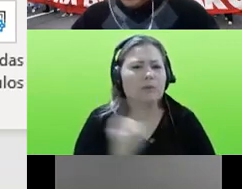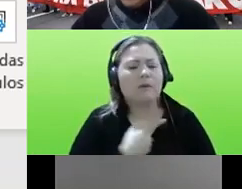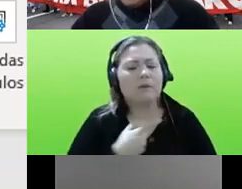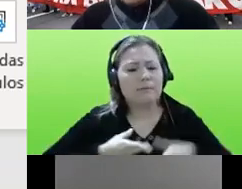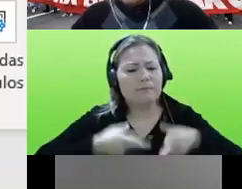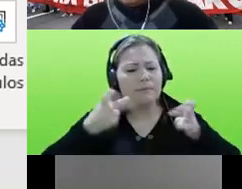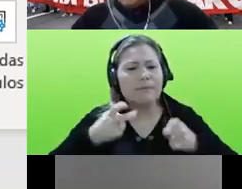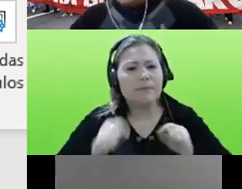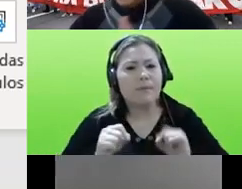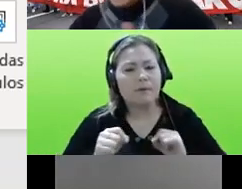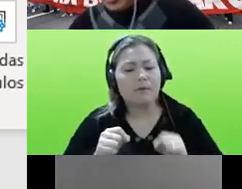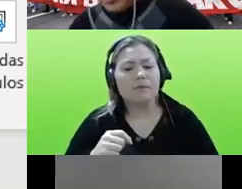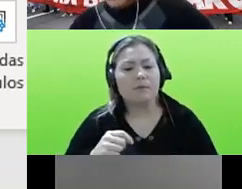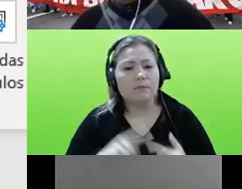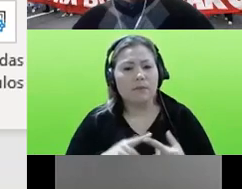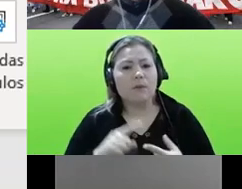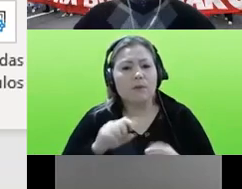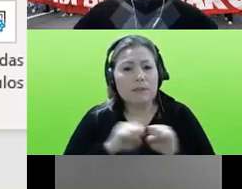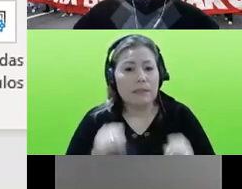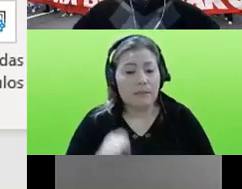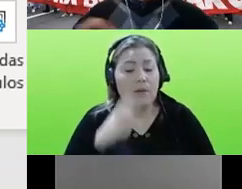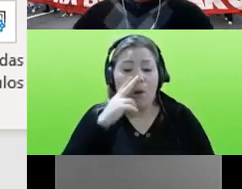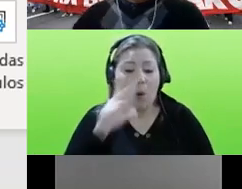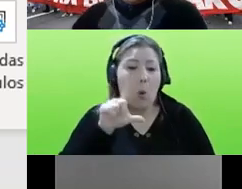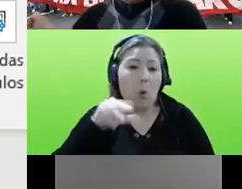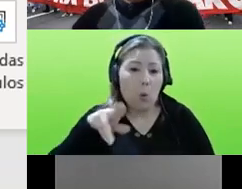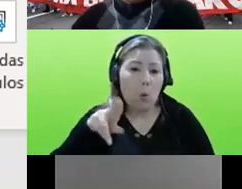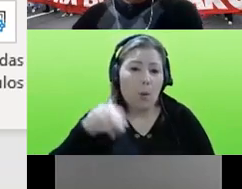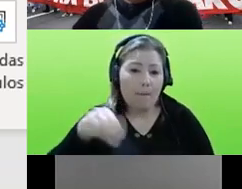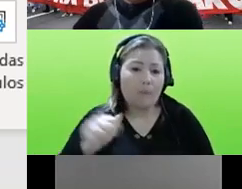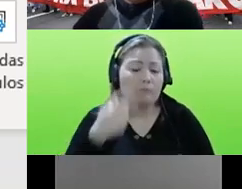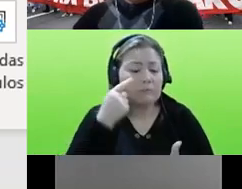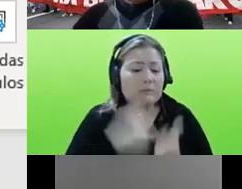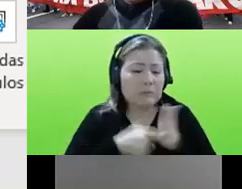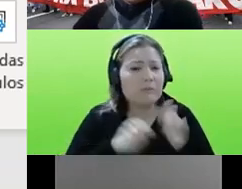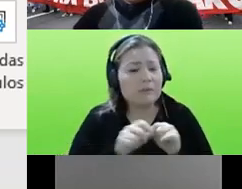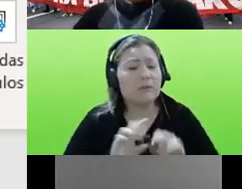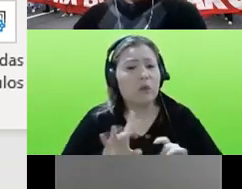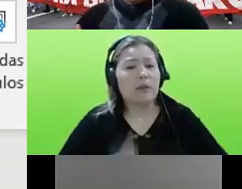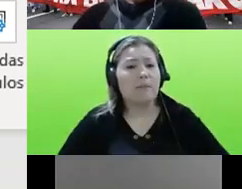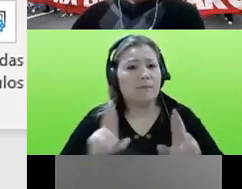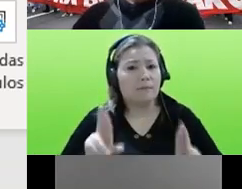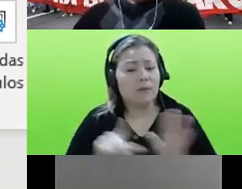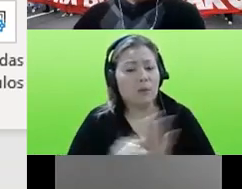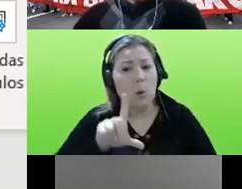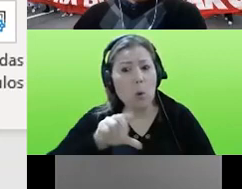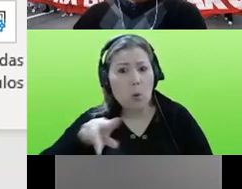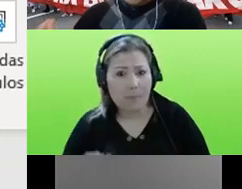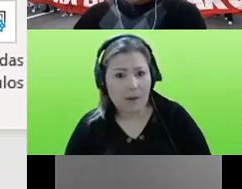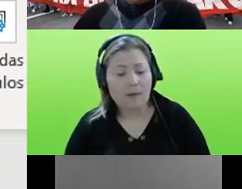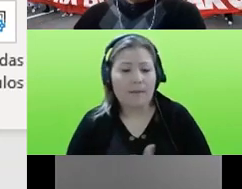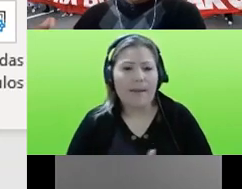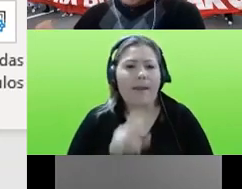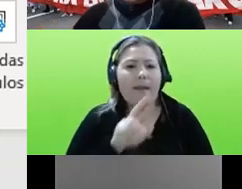teoria dos sistemas, né? Como o Luhmann tentou fazer isso somente na perspectiva luhmanniana e hegeliana.